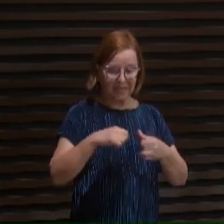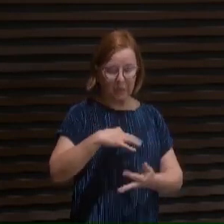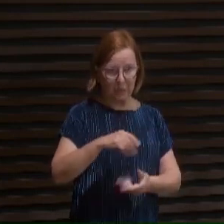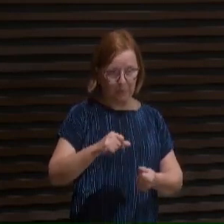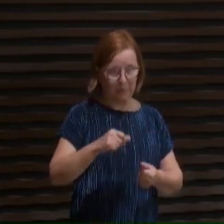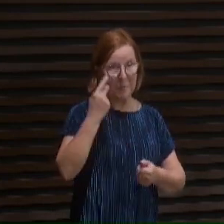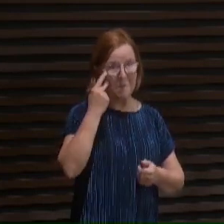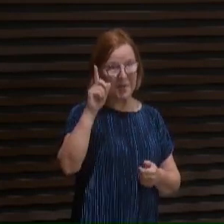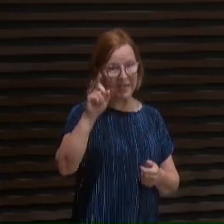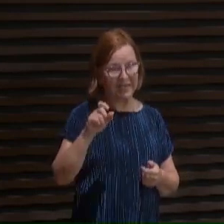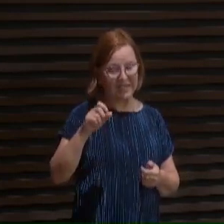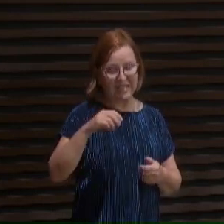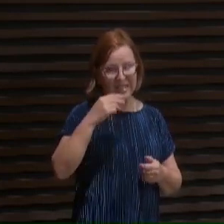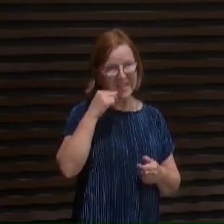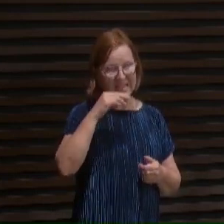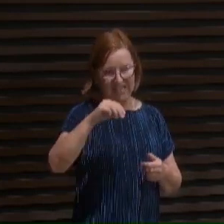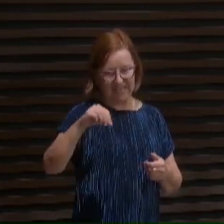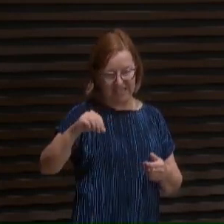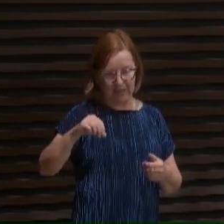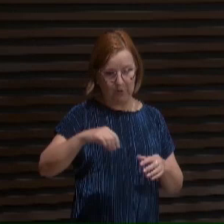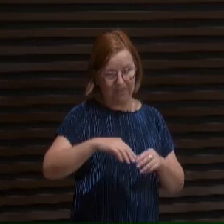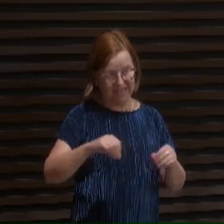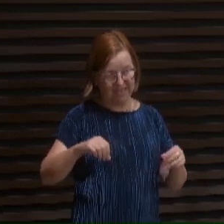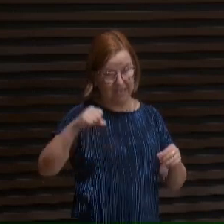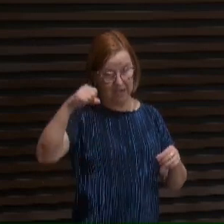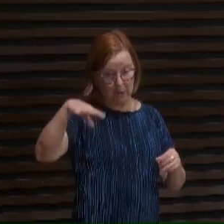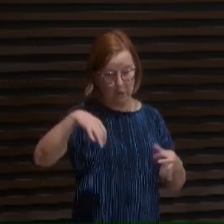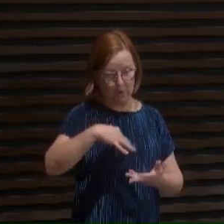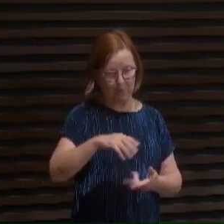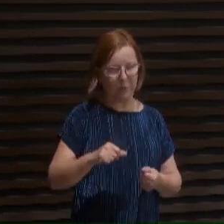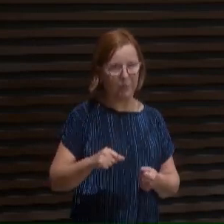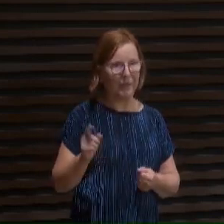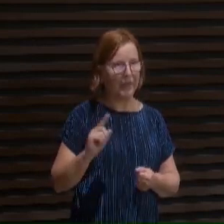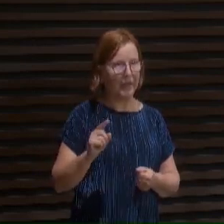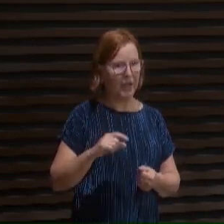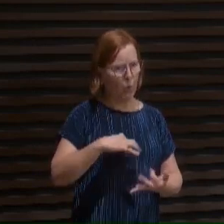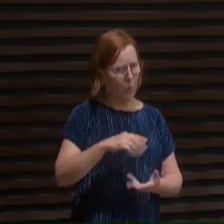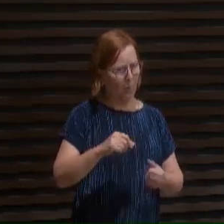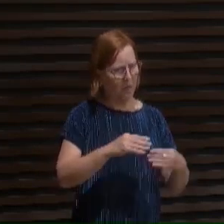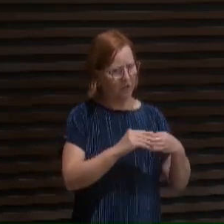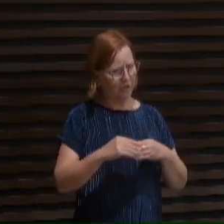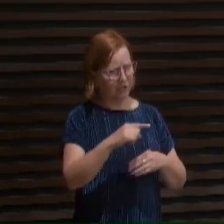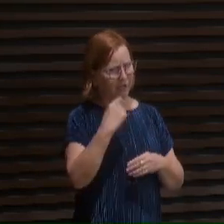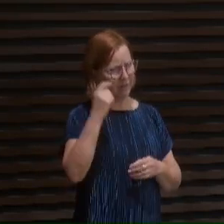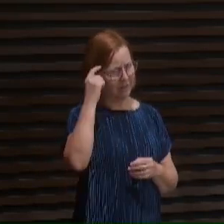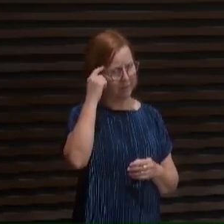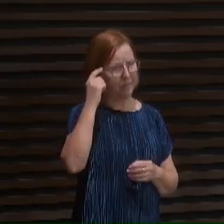do mundo. Não é para o mundo dirigir a nossa cabeça. Quero falar agora para os alunos universitários.